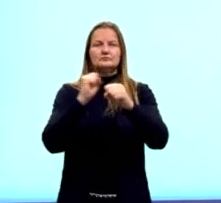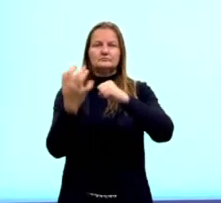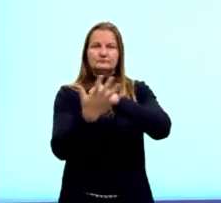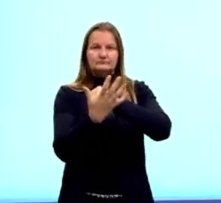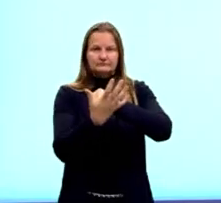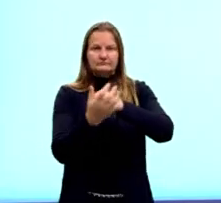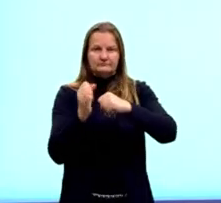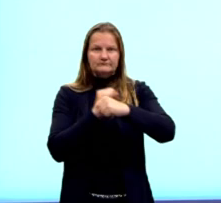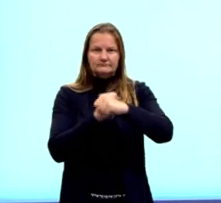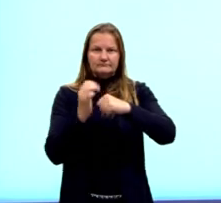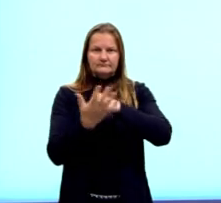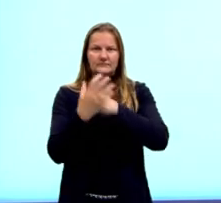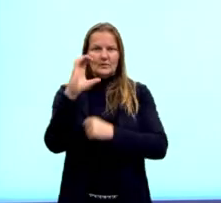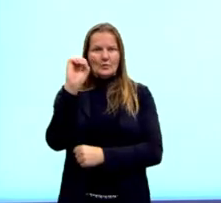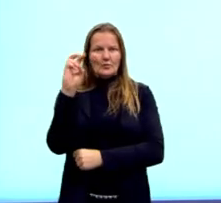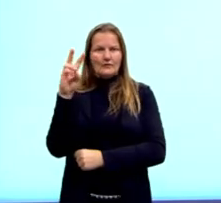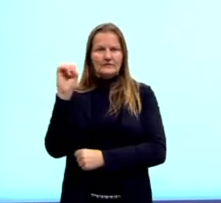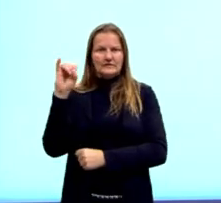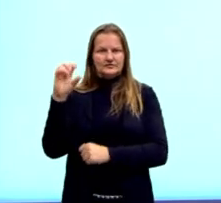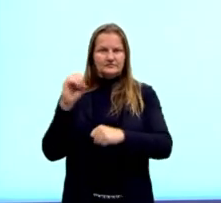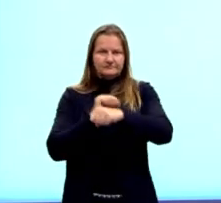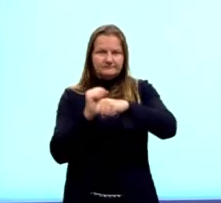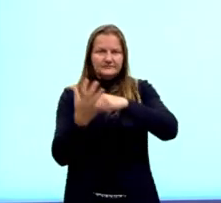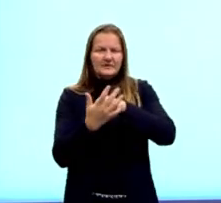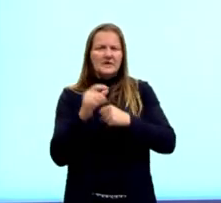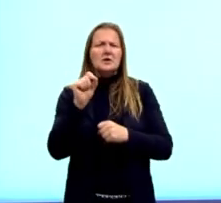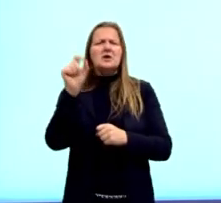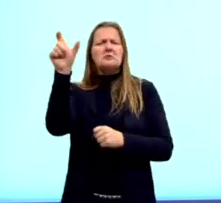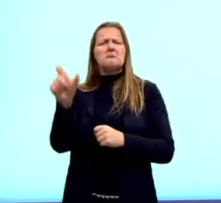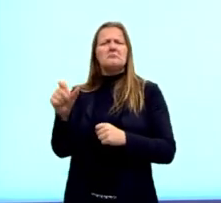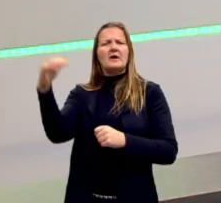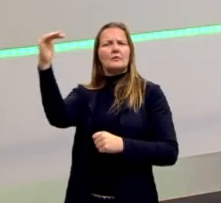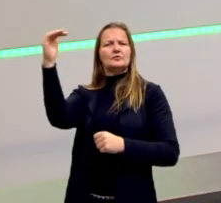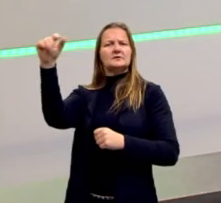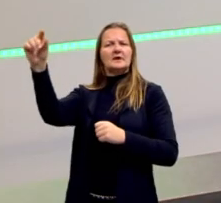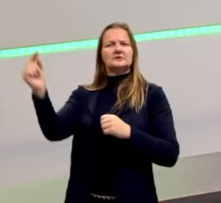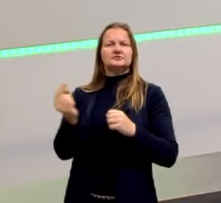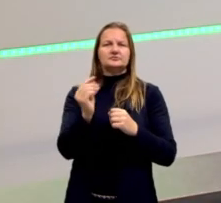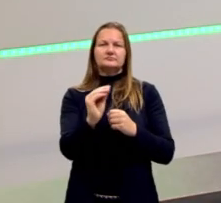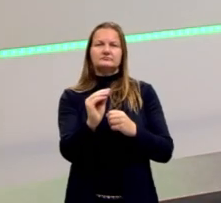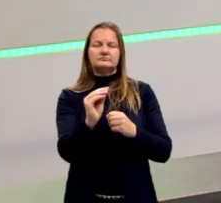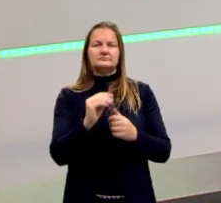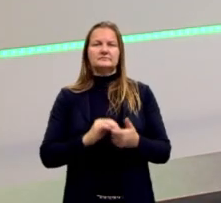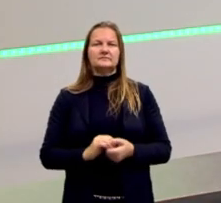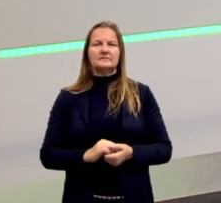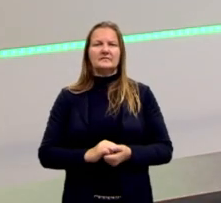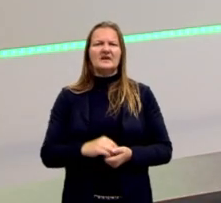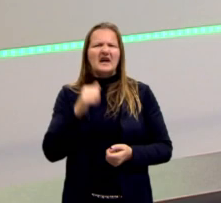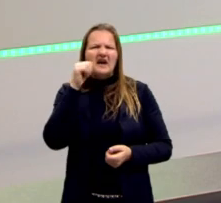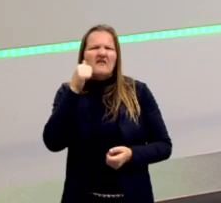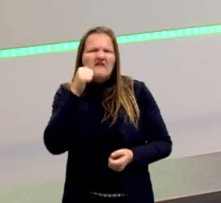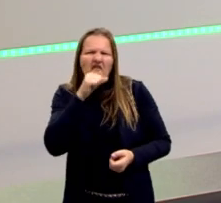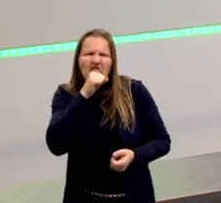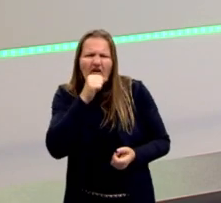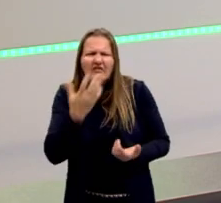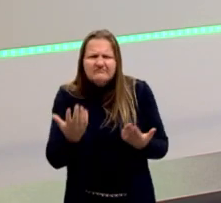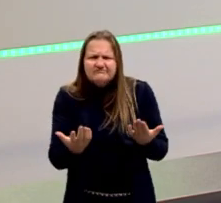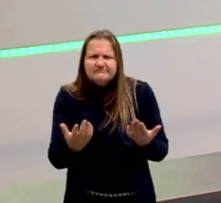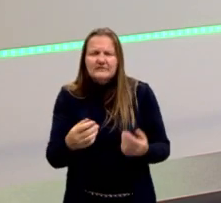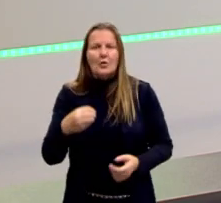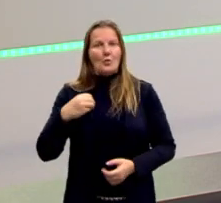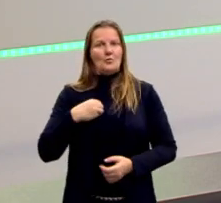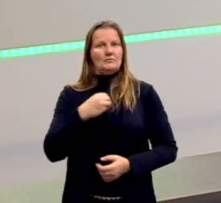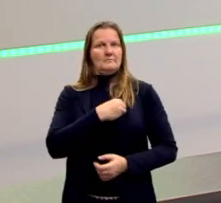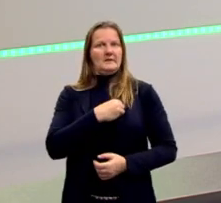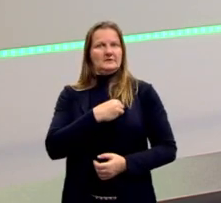na quem que eu vou trazer para falar sobre o coronavírus a minha avó ou um